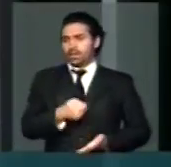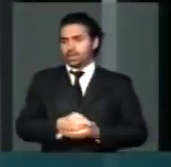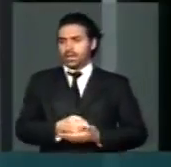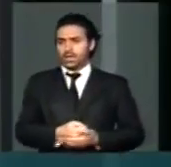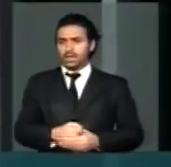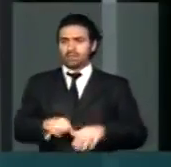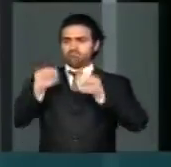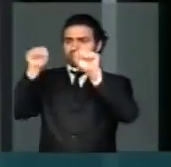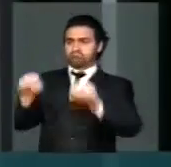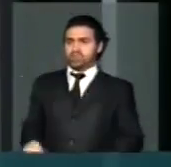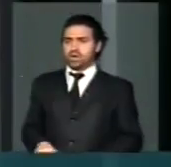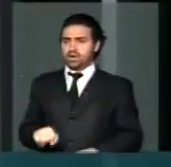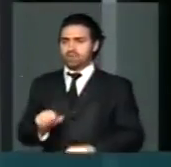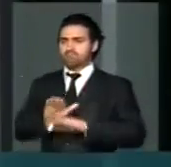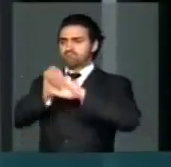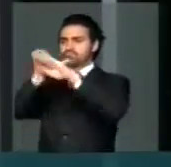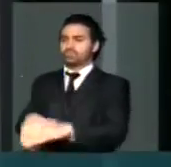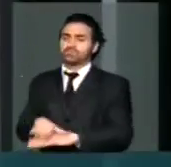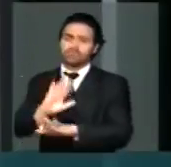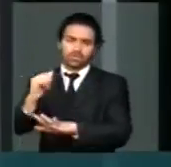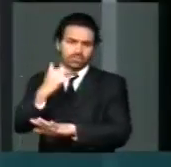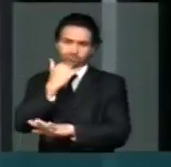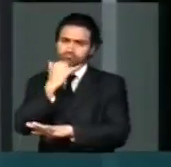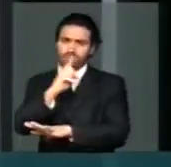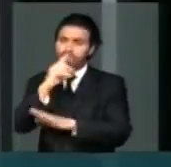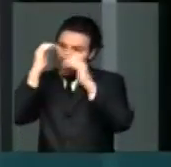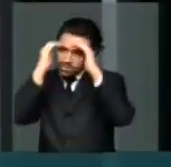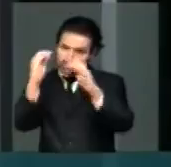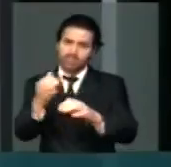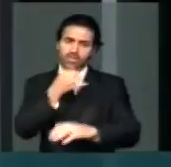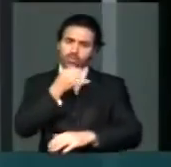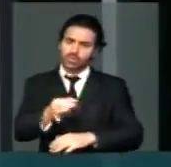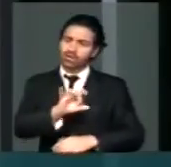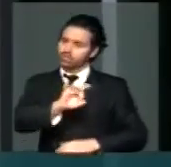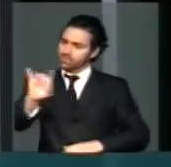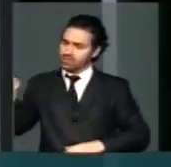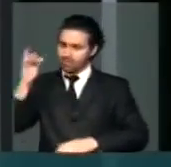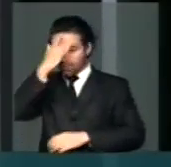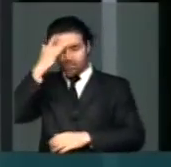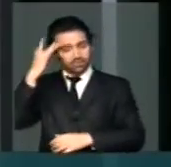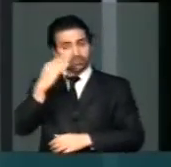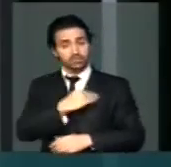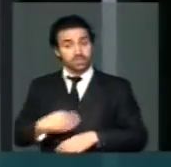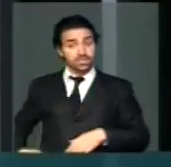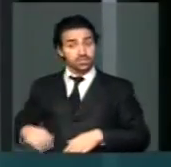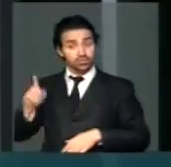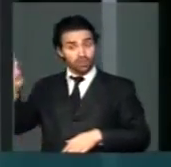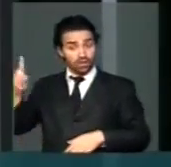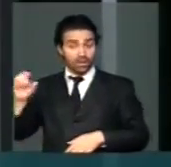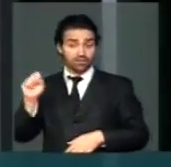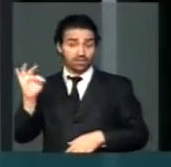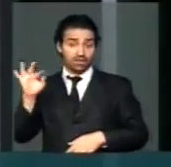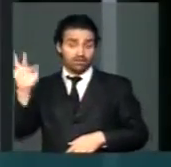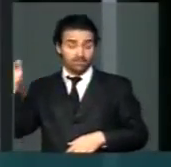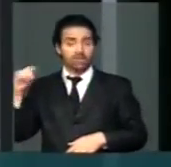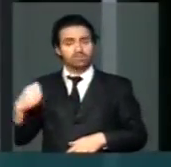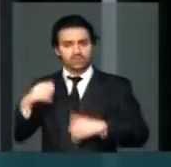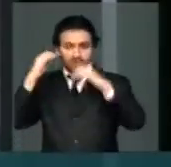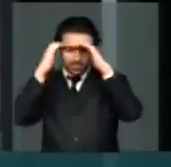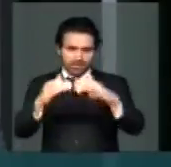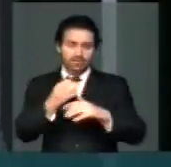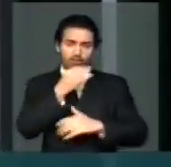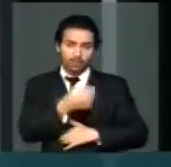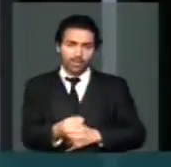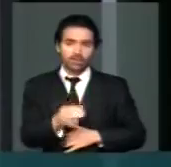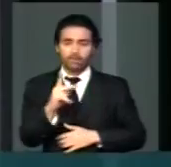Corte. Respeitem a opinião de cada ministro daquela Suprema Corte. Respeite a opinião